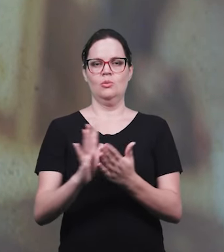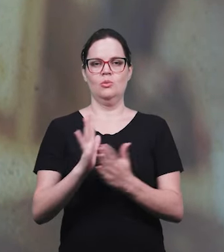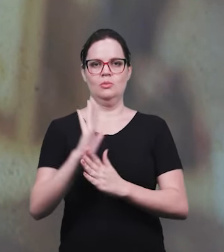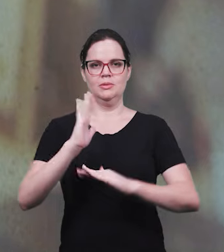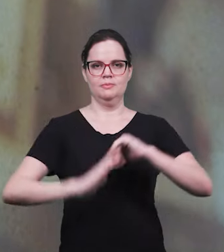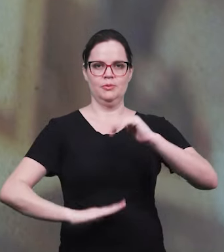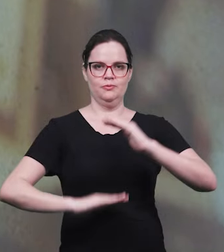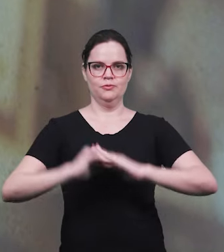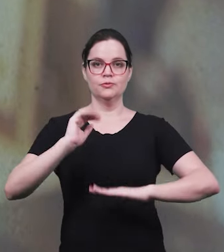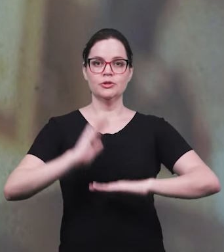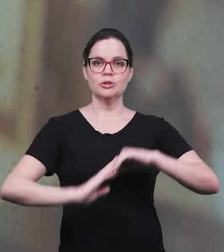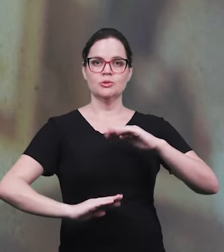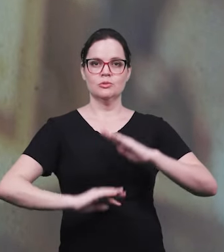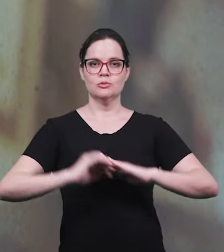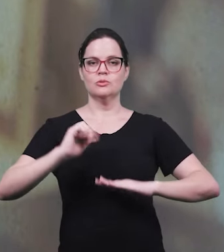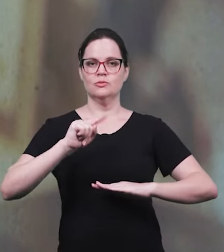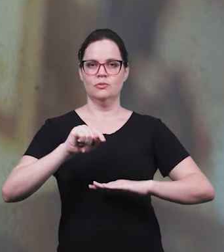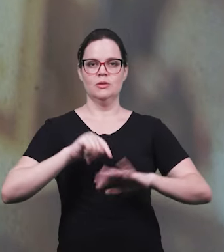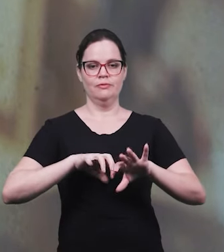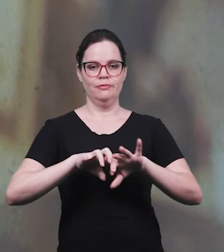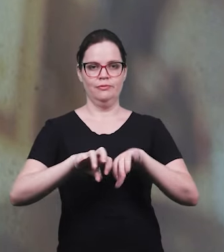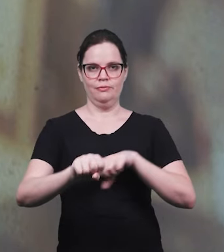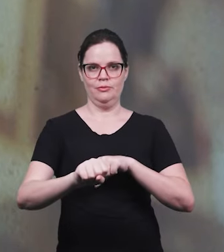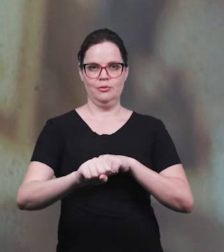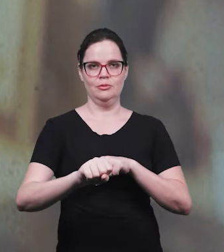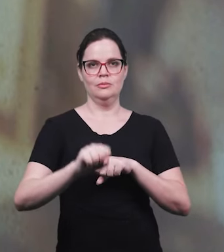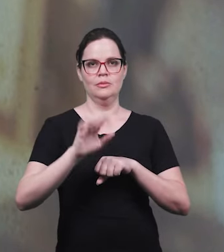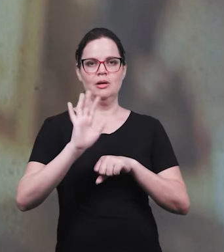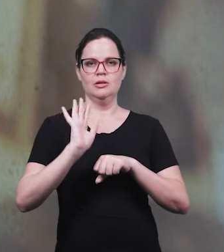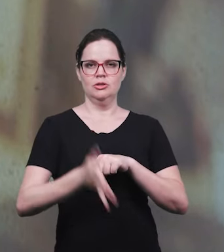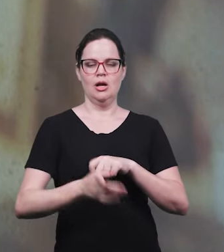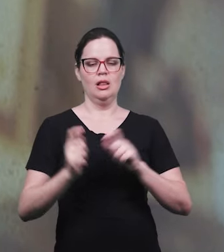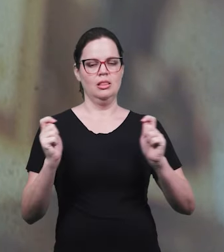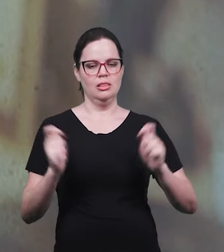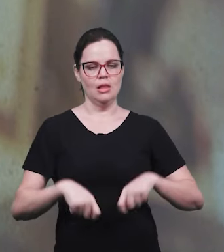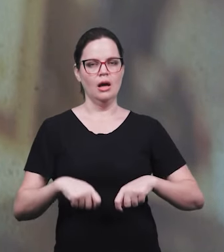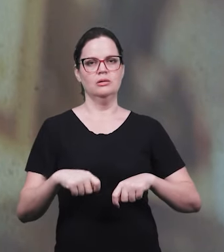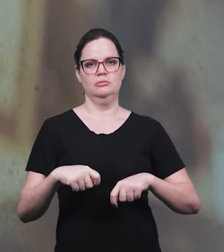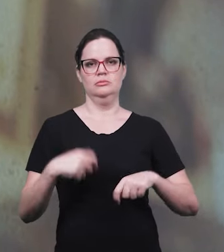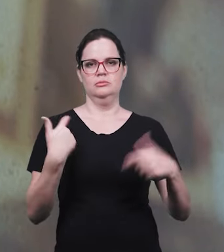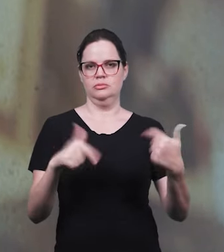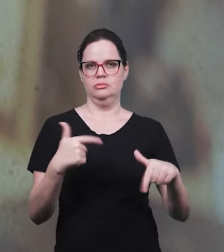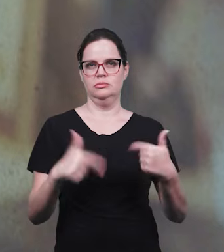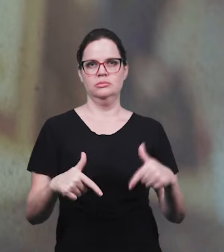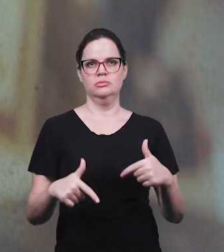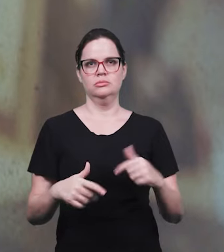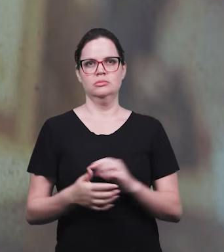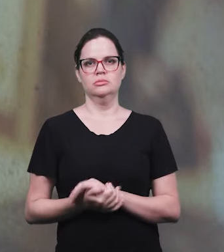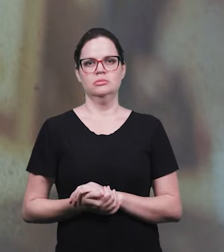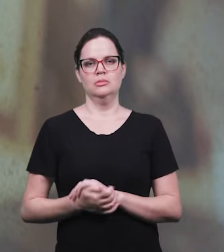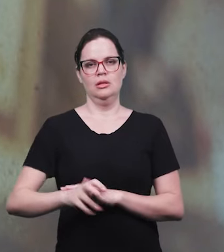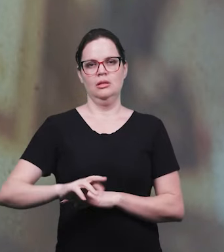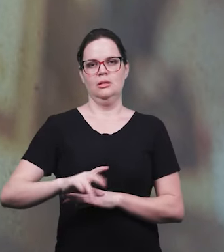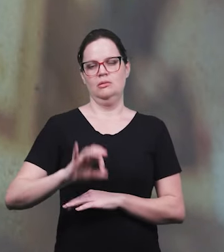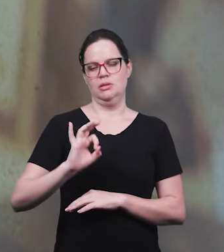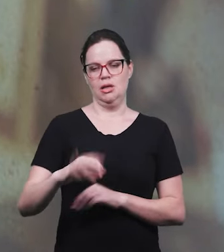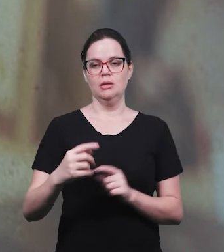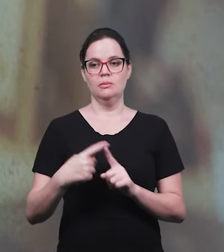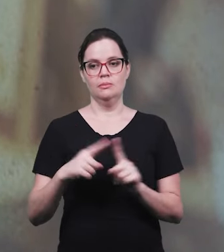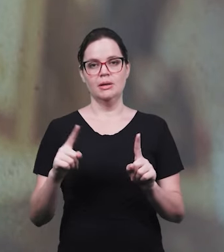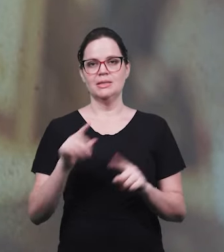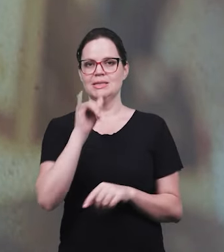profissões você se forma e já pode exercer. Eu não estou falando que seja correto ou incorreto, mas